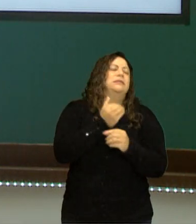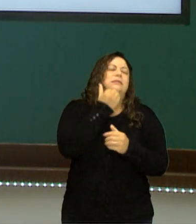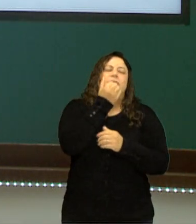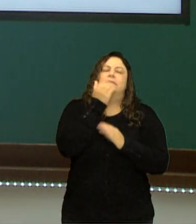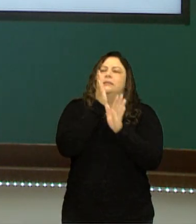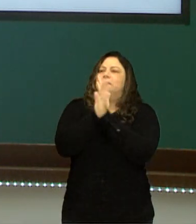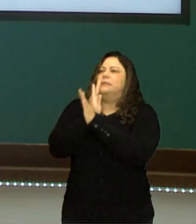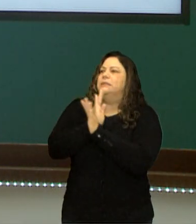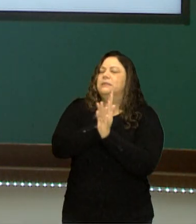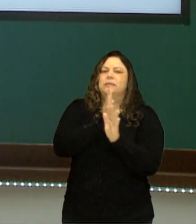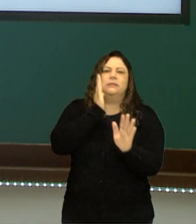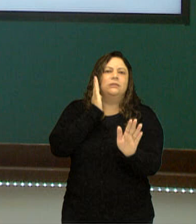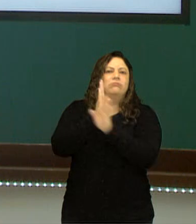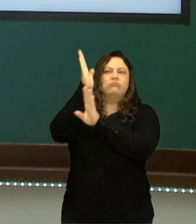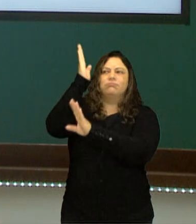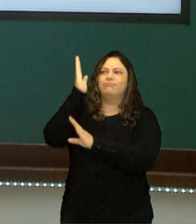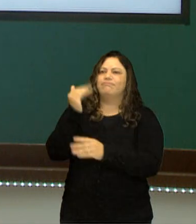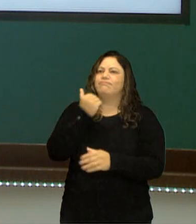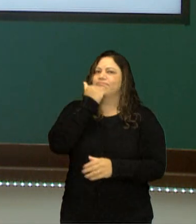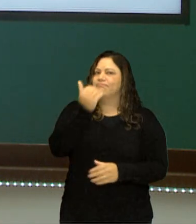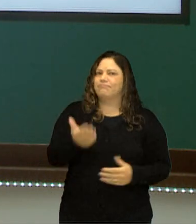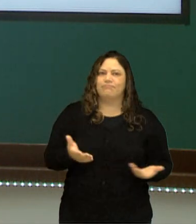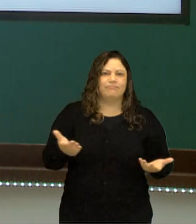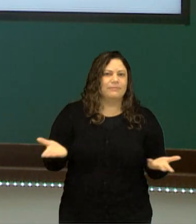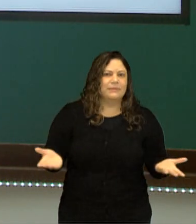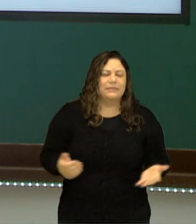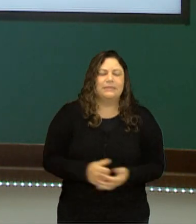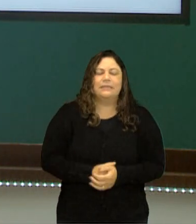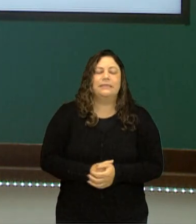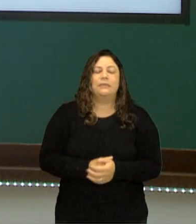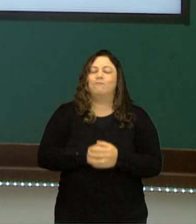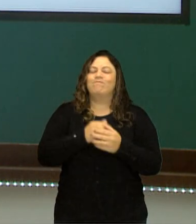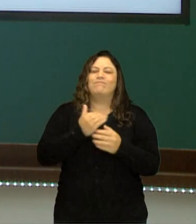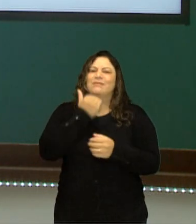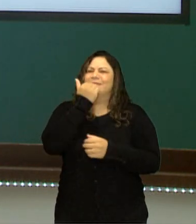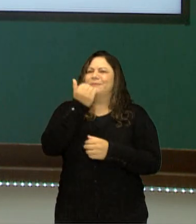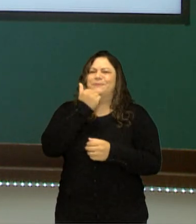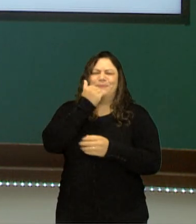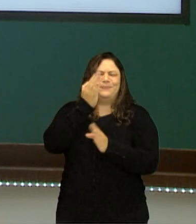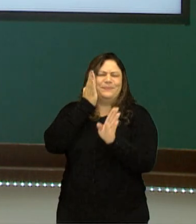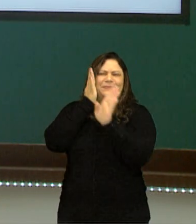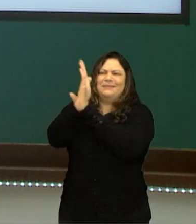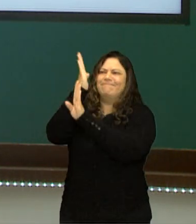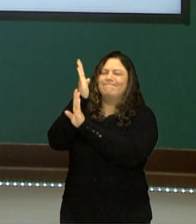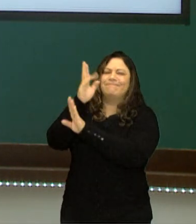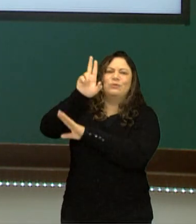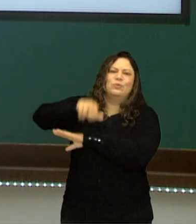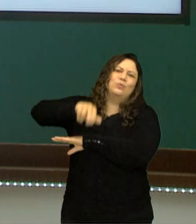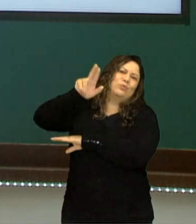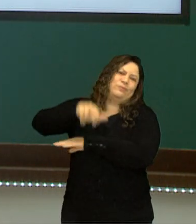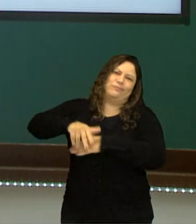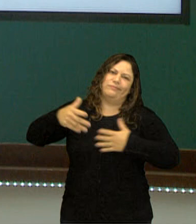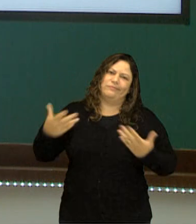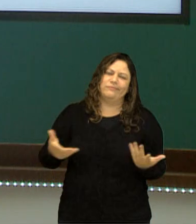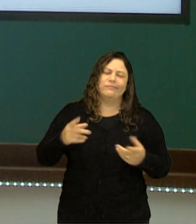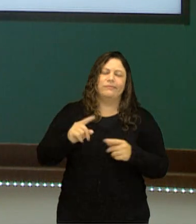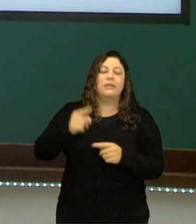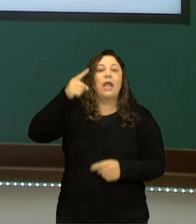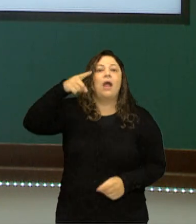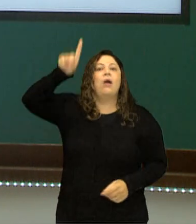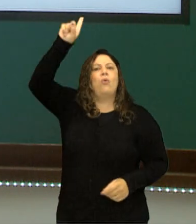Isso mesmo. Então, essa ação dá acontecimento a outras ações. O que? Várias